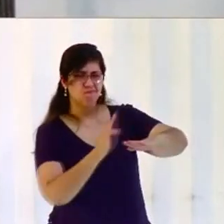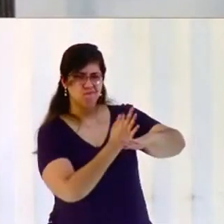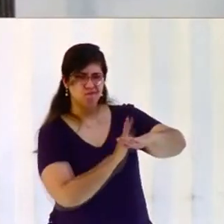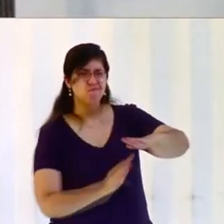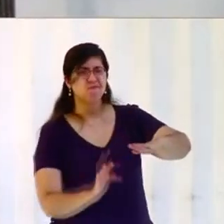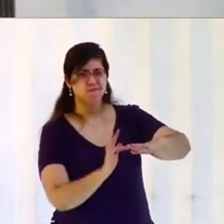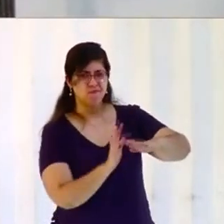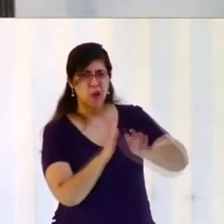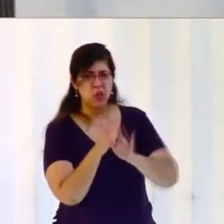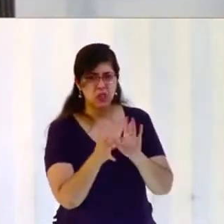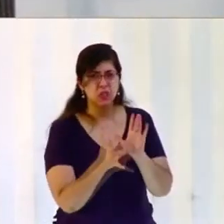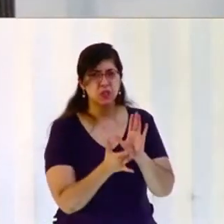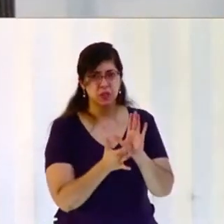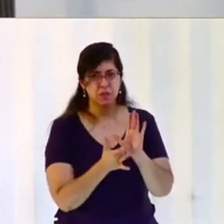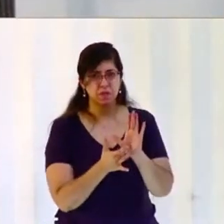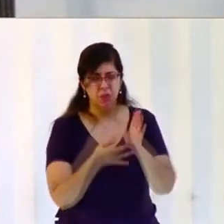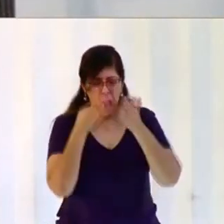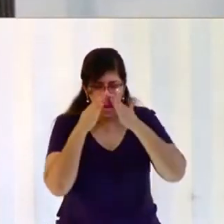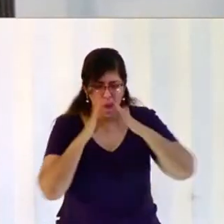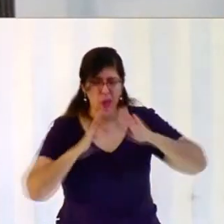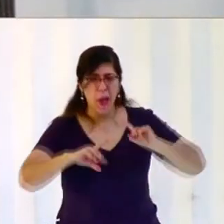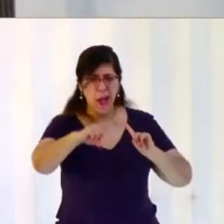Humilhou-se a uma situação de cruz.